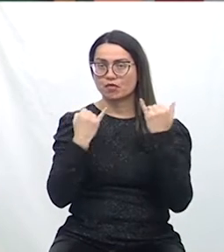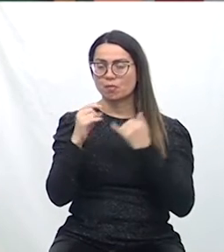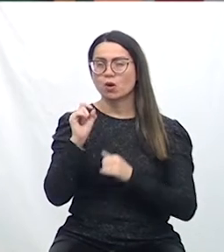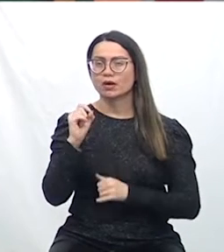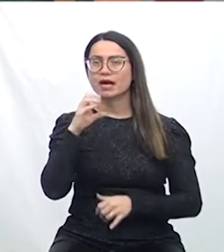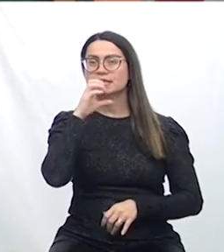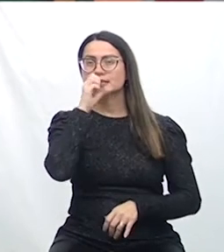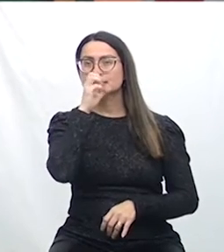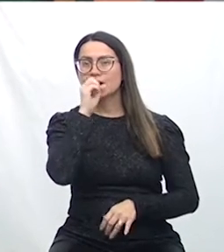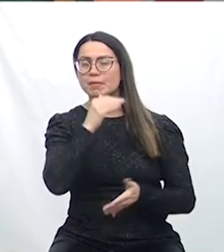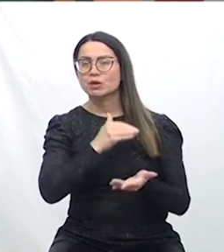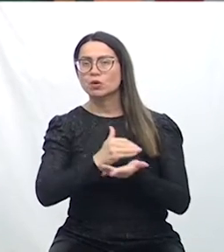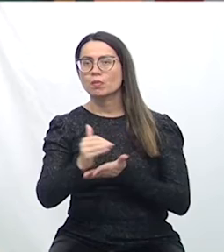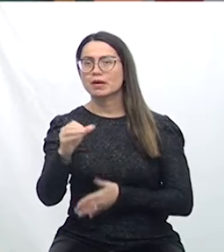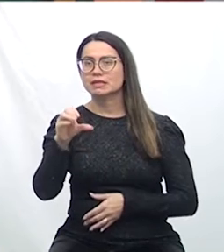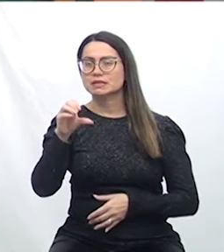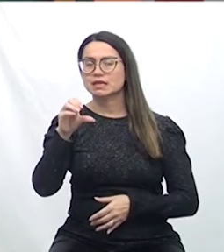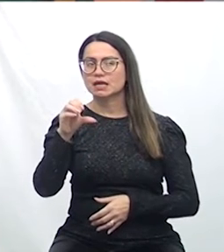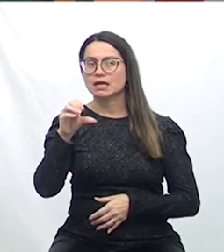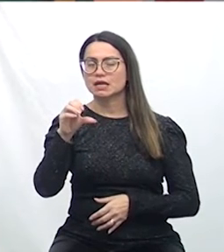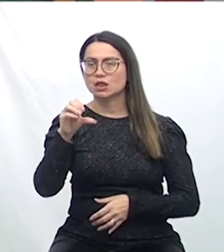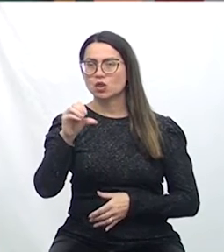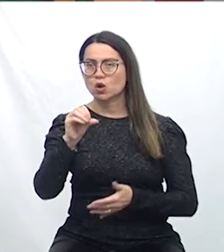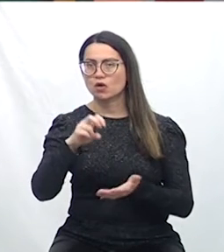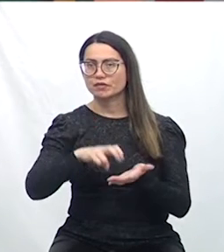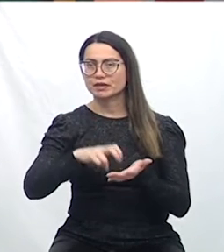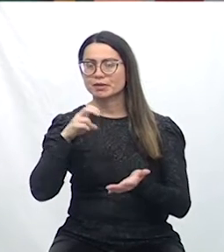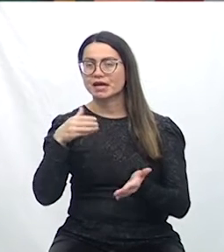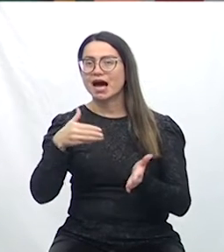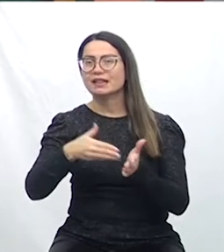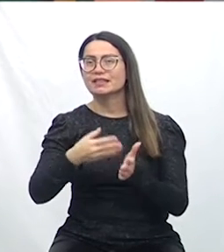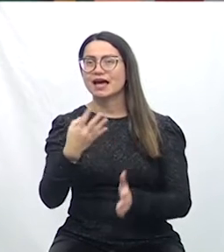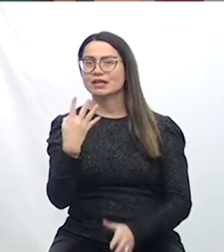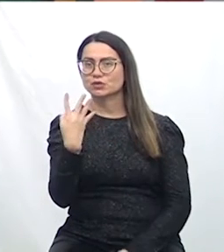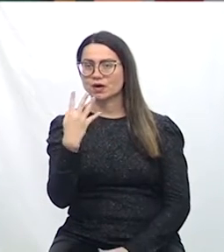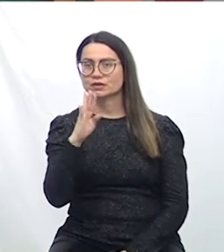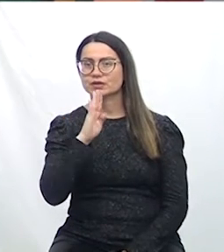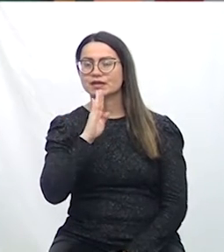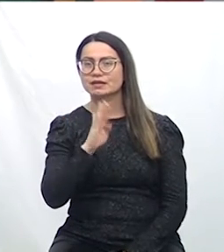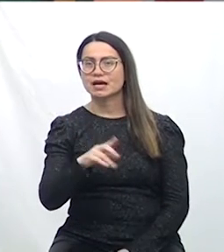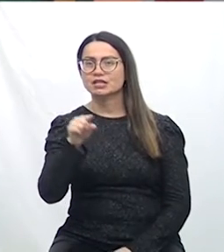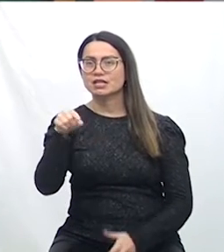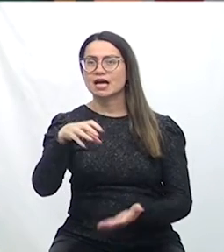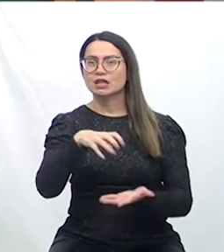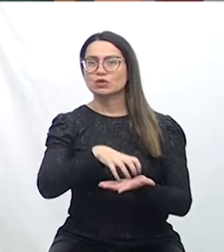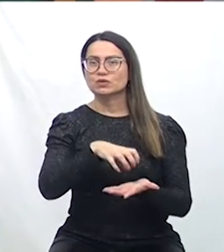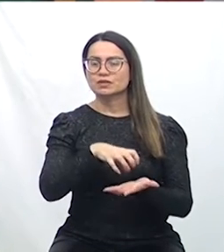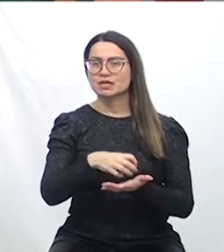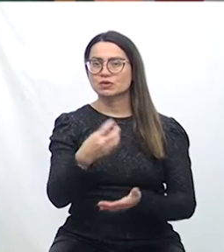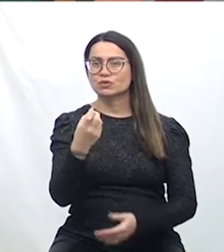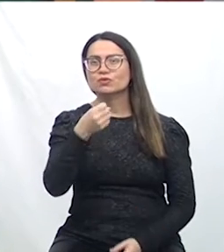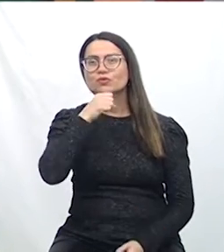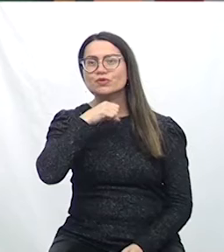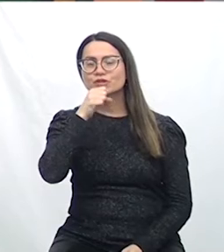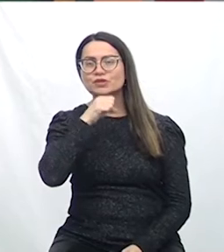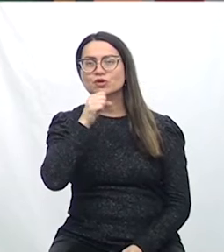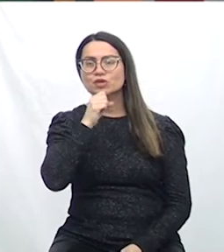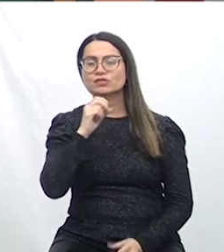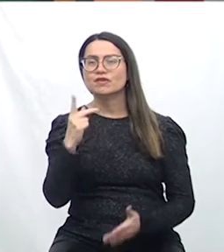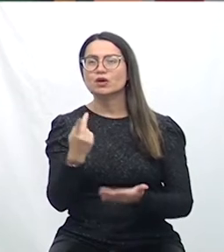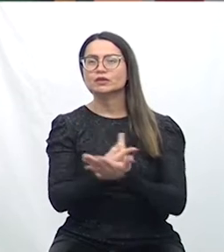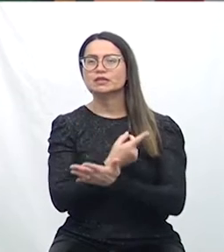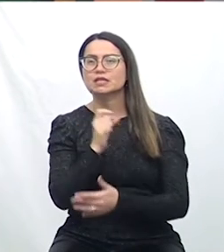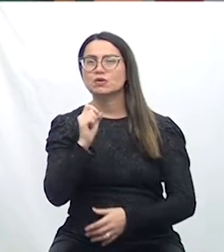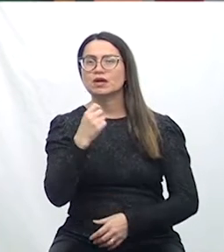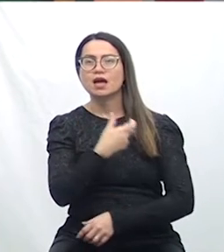às 16 horas, lá no Centro de Convivência da Terceira Idade, vai ocorrer a campanha de vacinação da polio e a multivacinação para